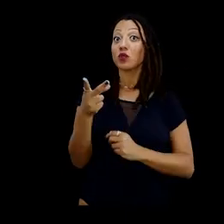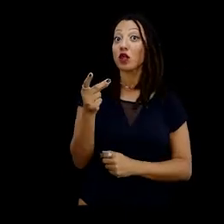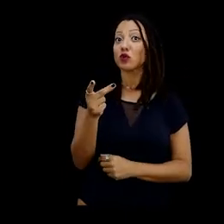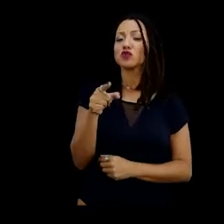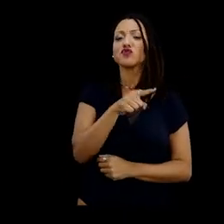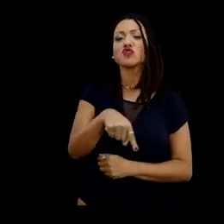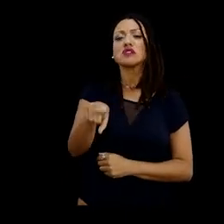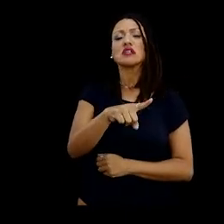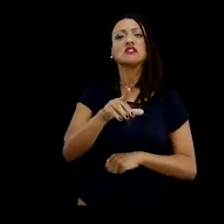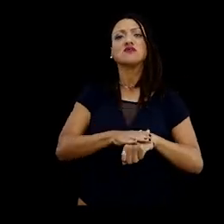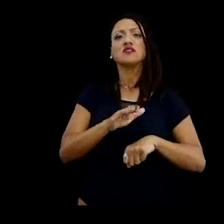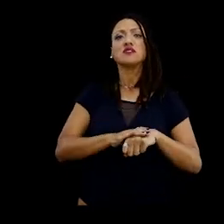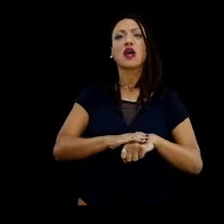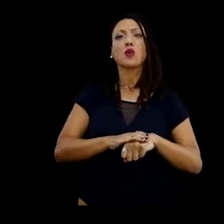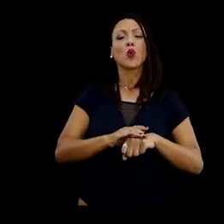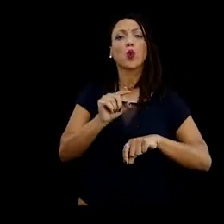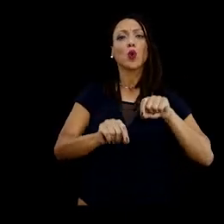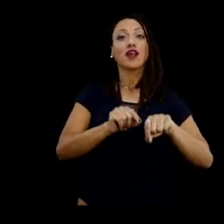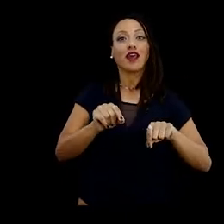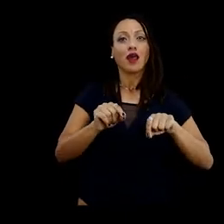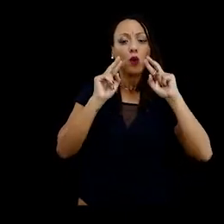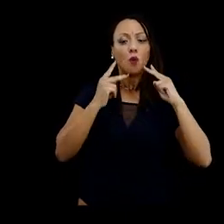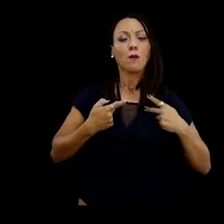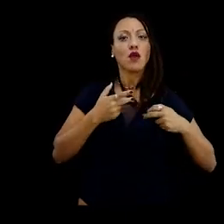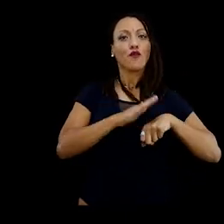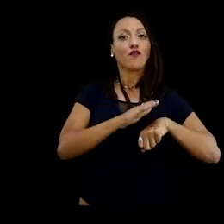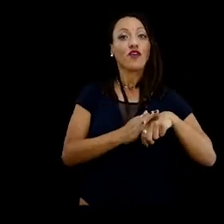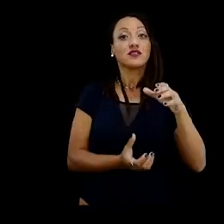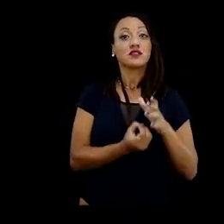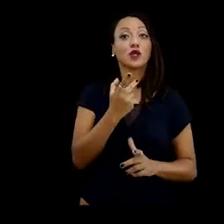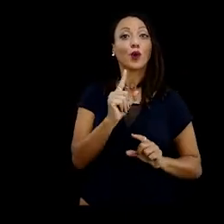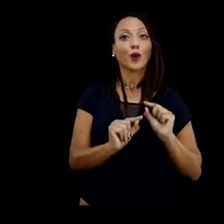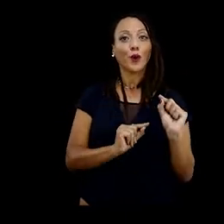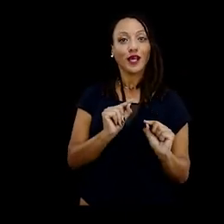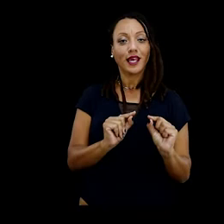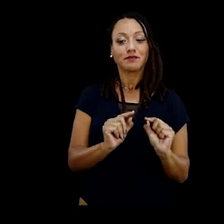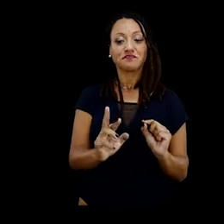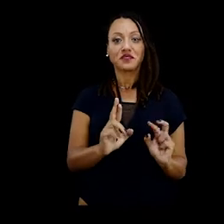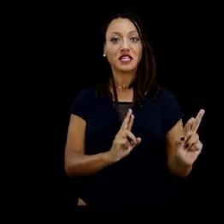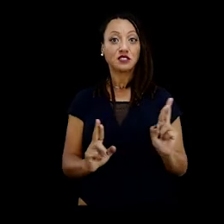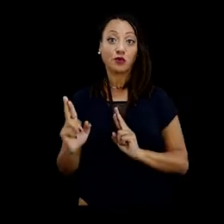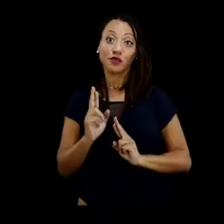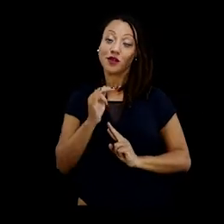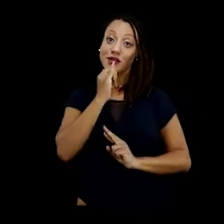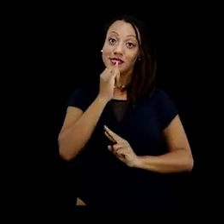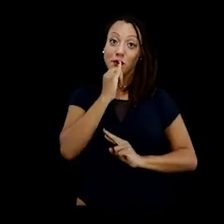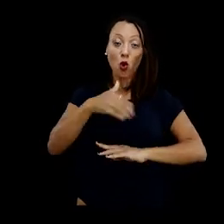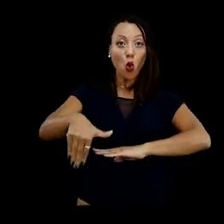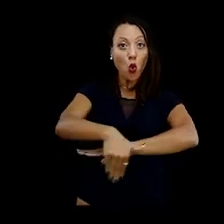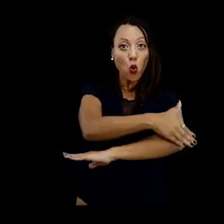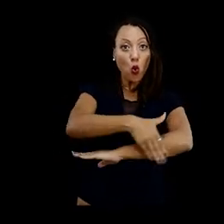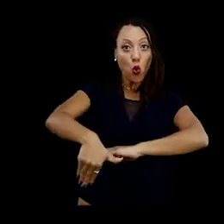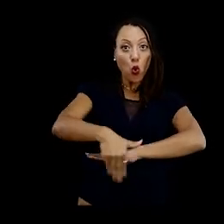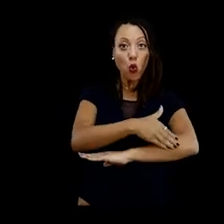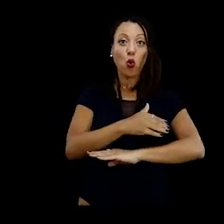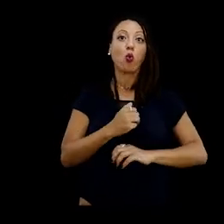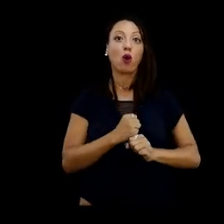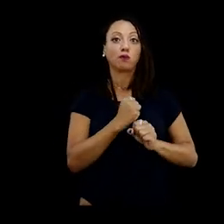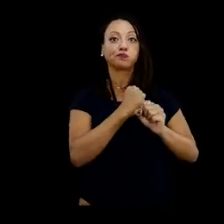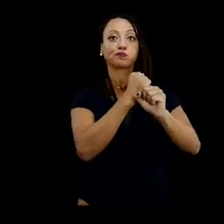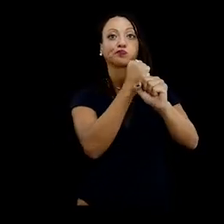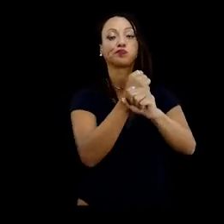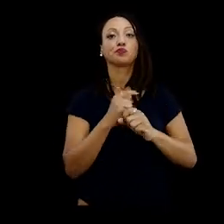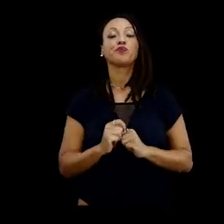que trabalho humano fez. Bem, o trabalho humano fez a estrada asfaltada, fez